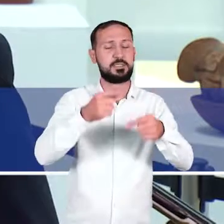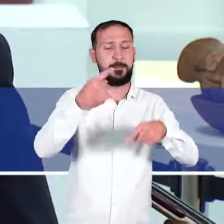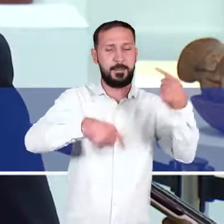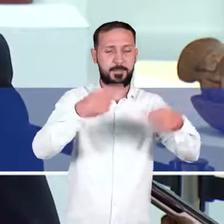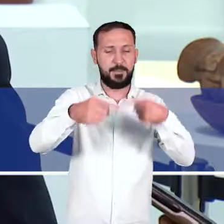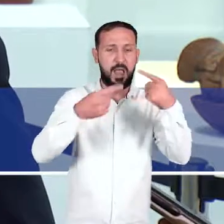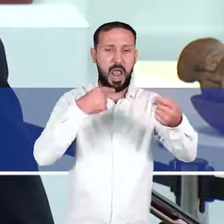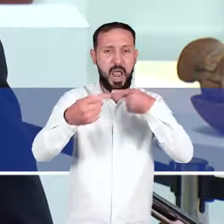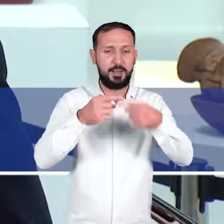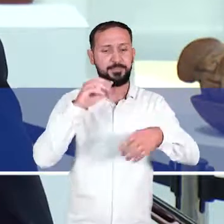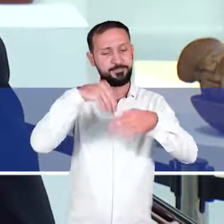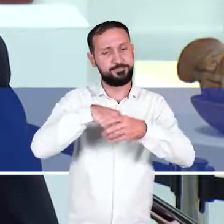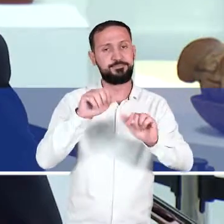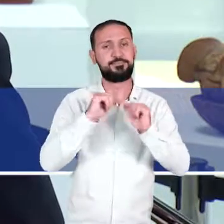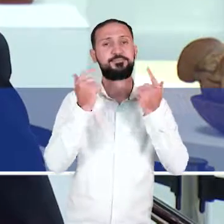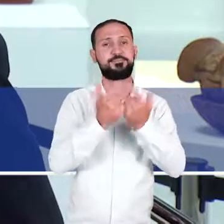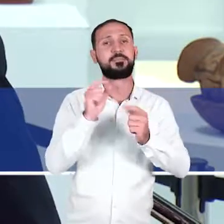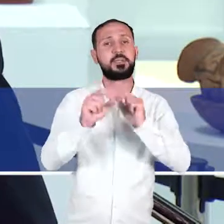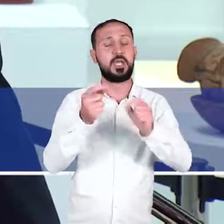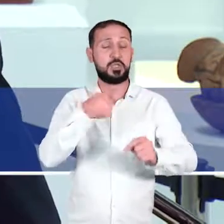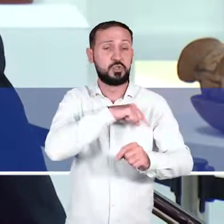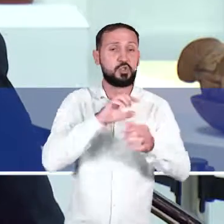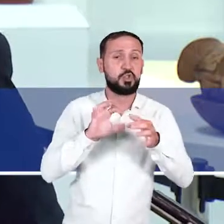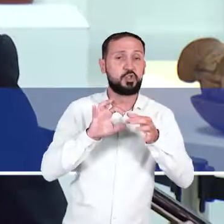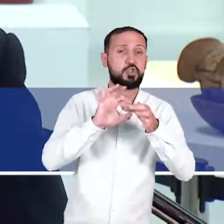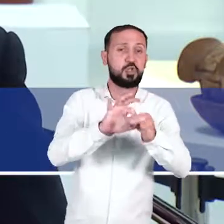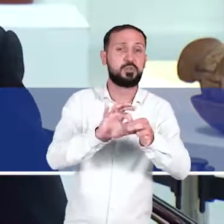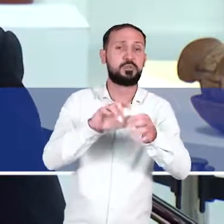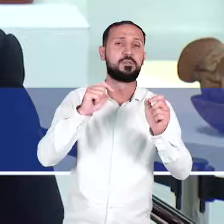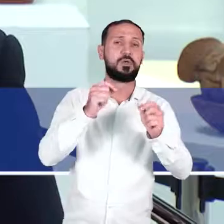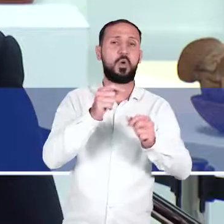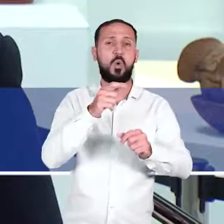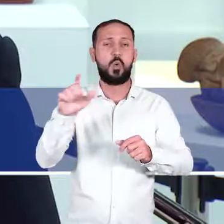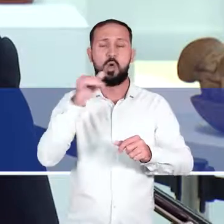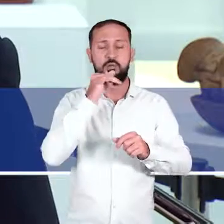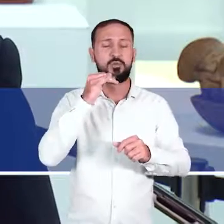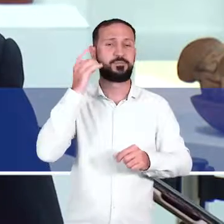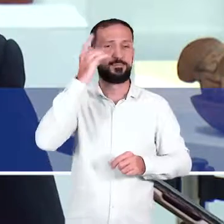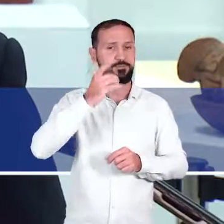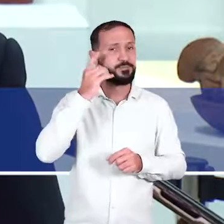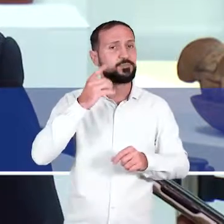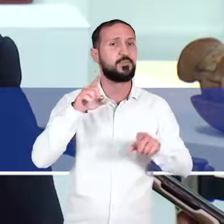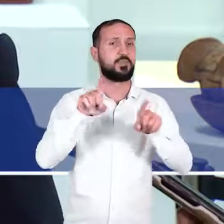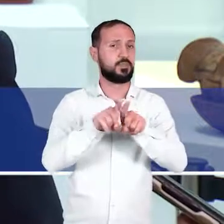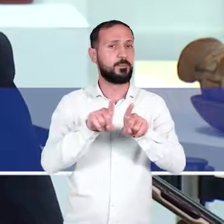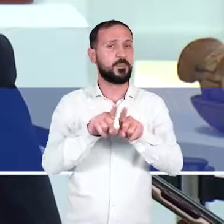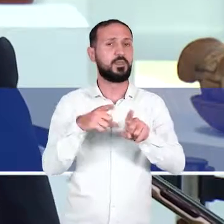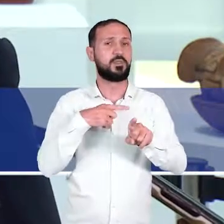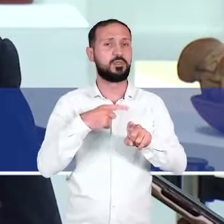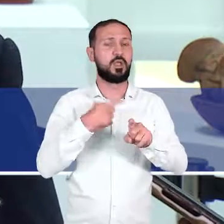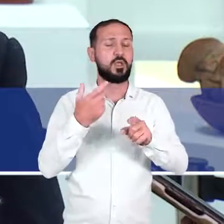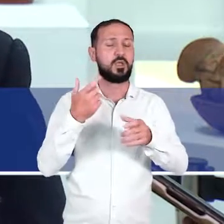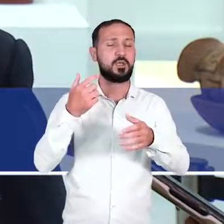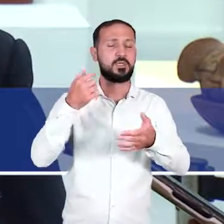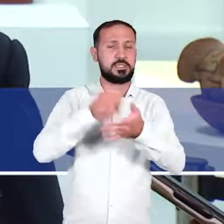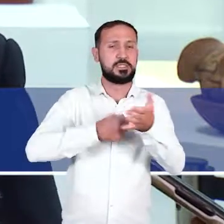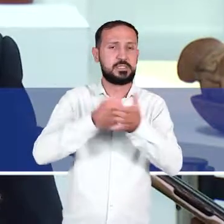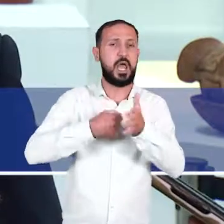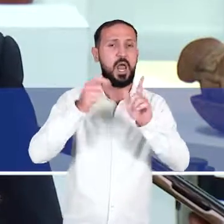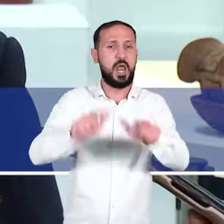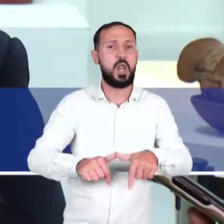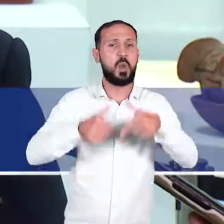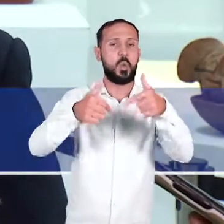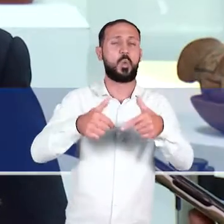esse debate para a Assembleia Legislativa para que, juntos com os demais deputados que também têm essa